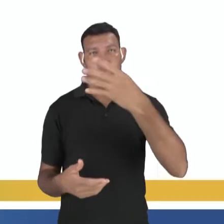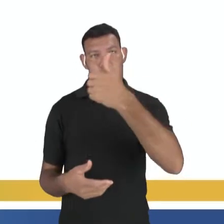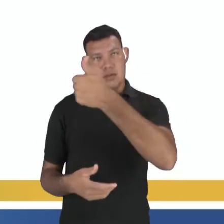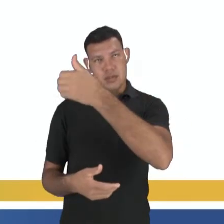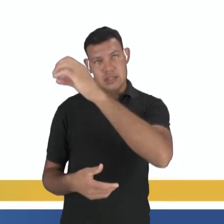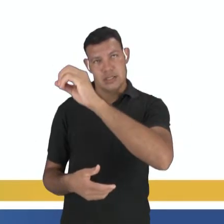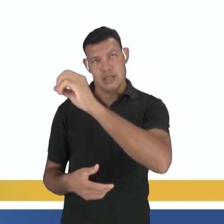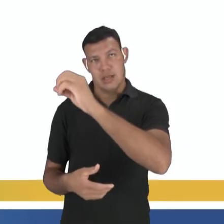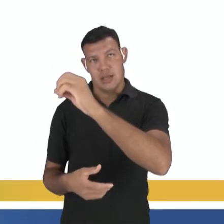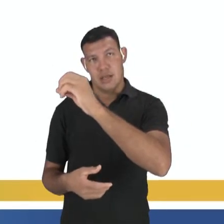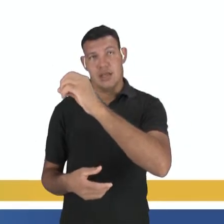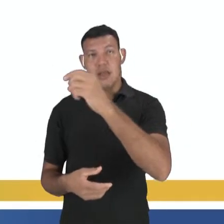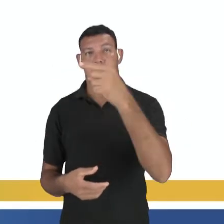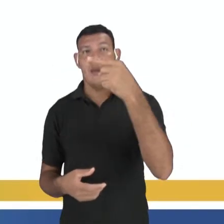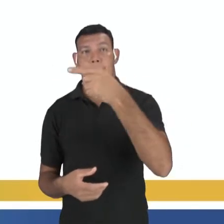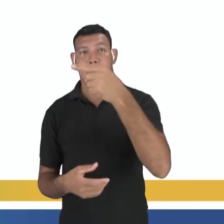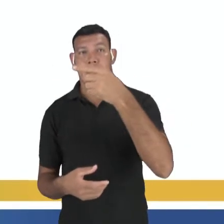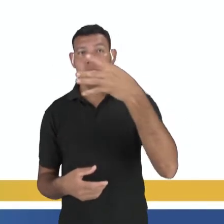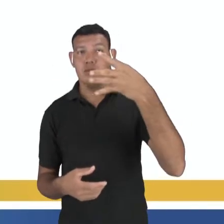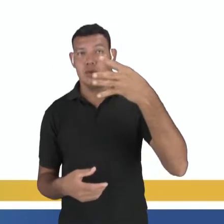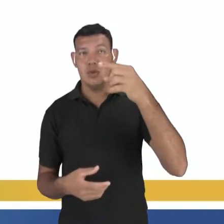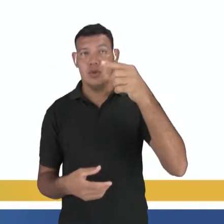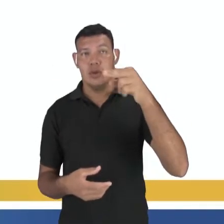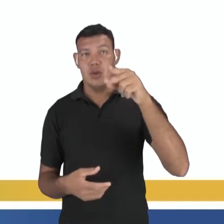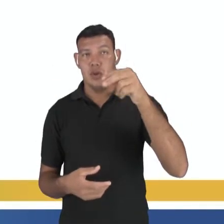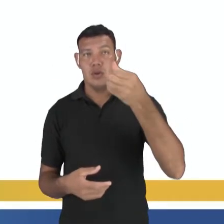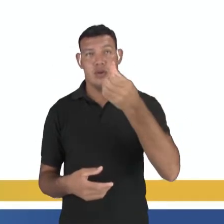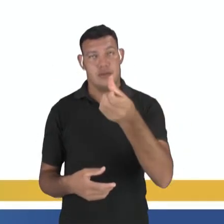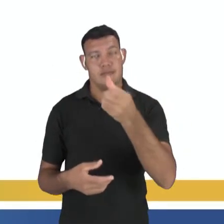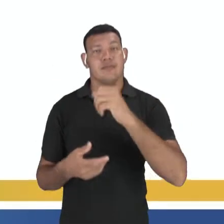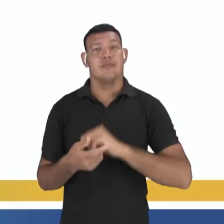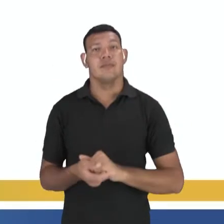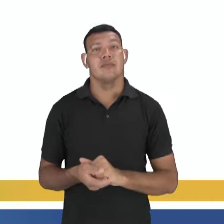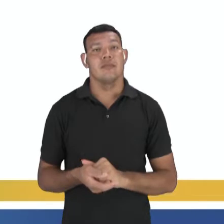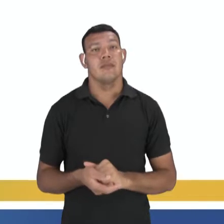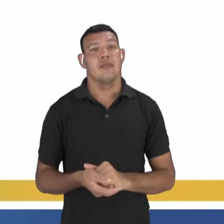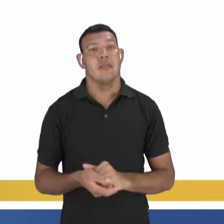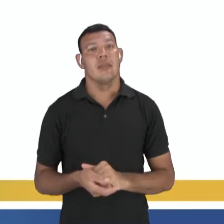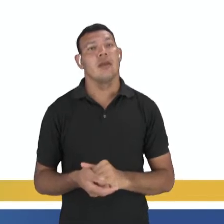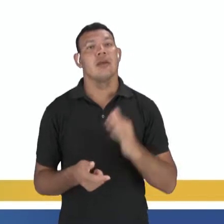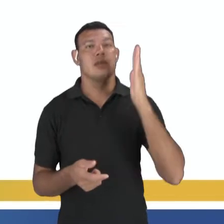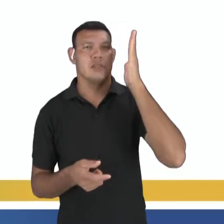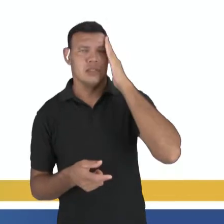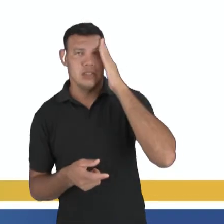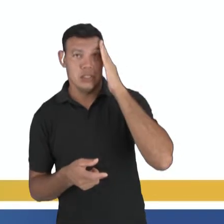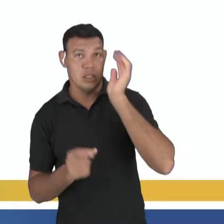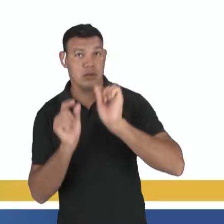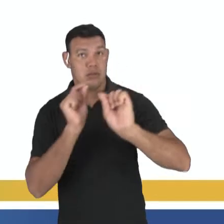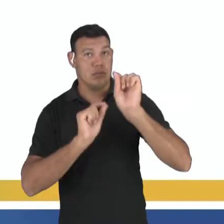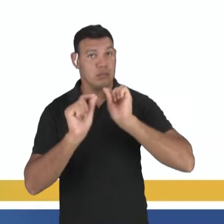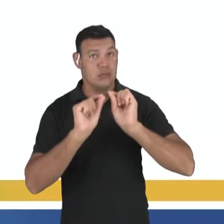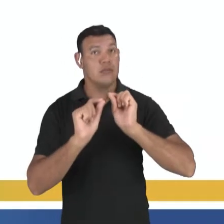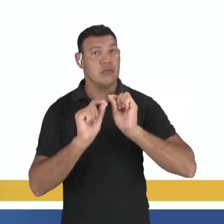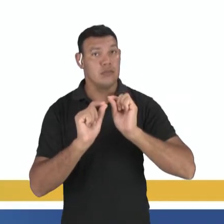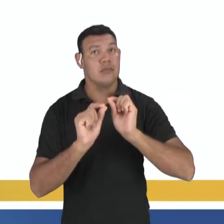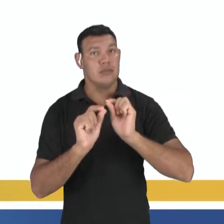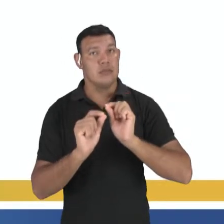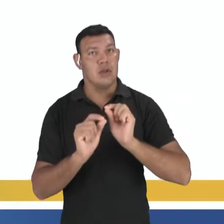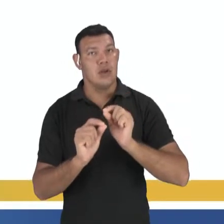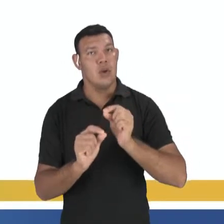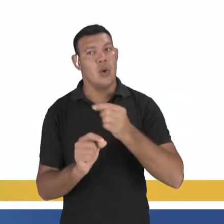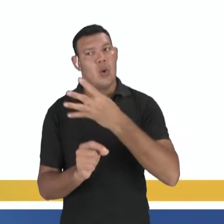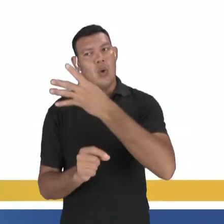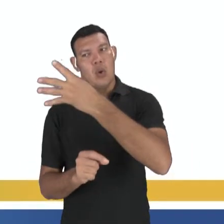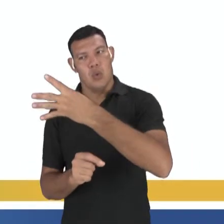6 seria a amplitude das notas. E você, como é um bom aluno, você sabe muito bem que de uma nota